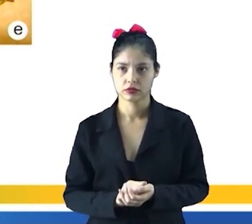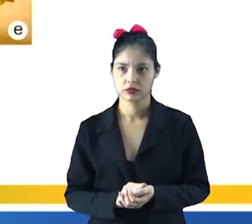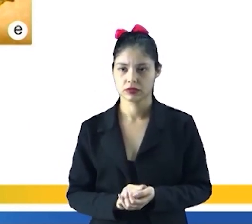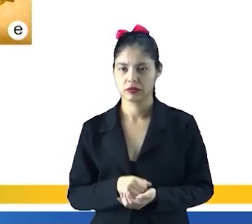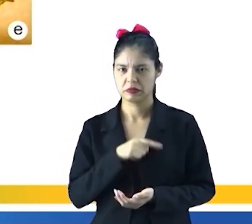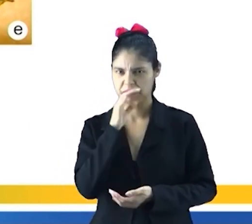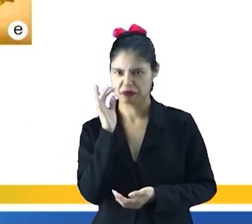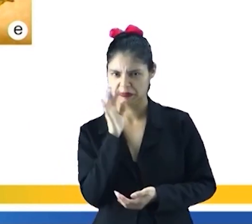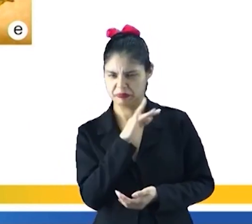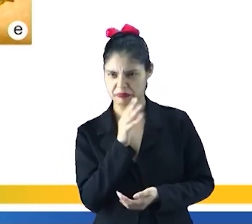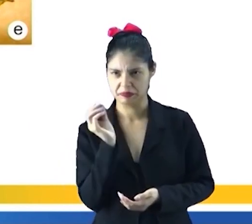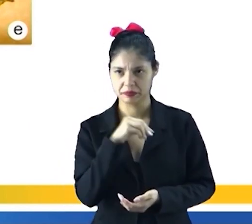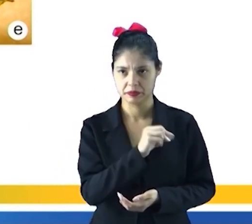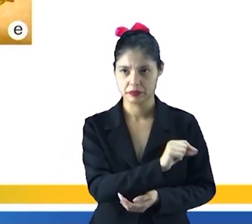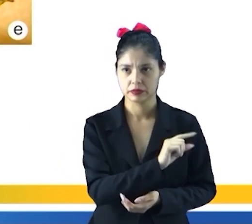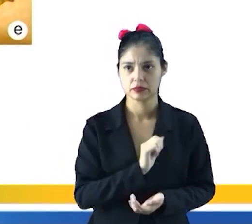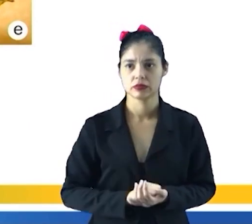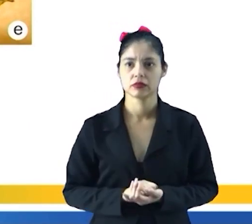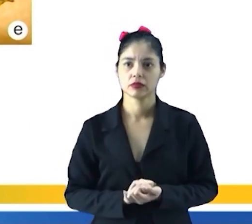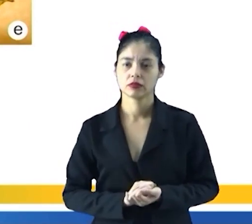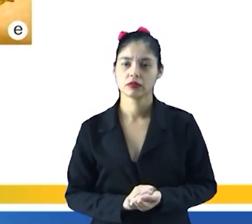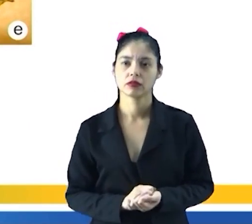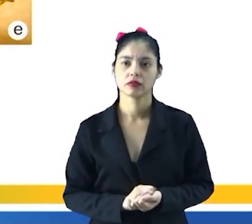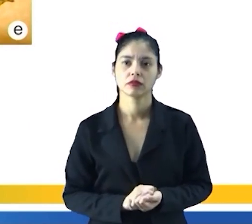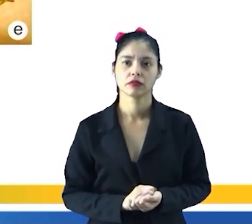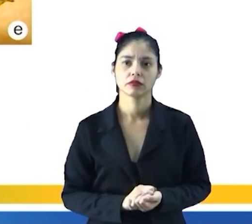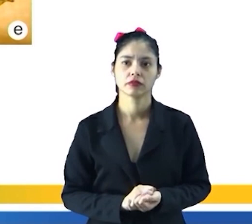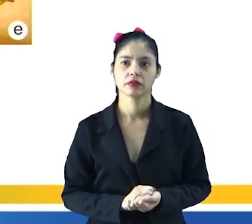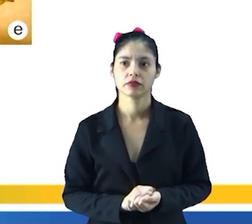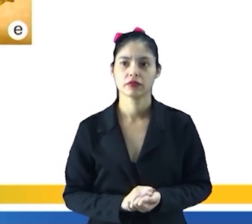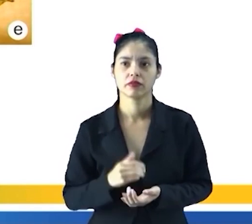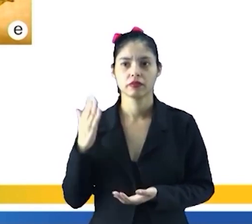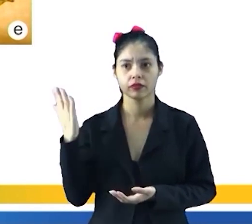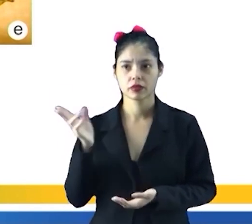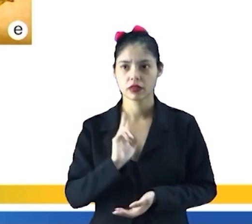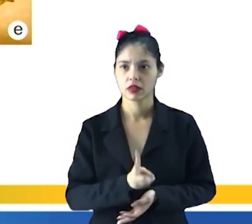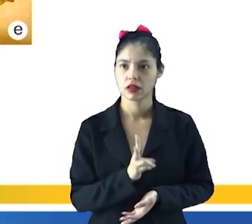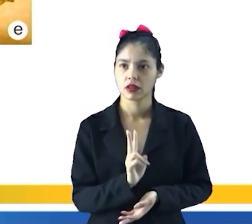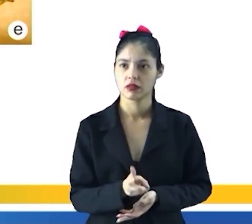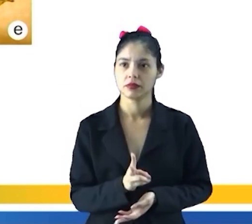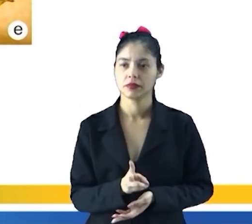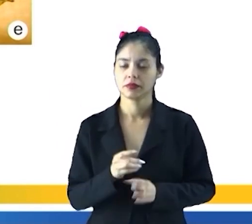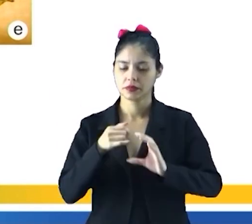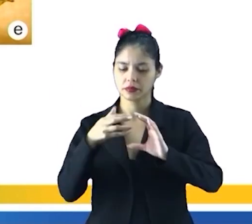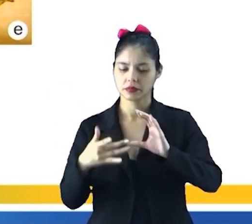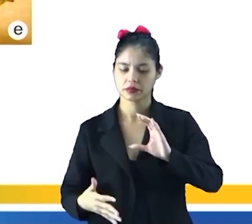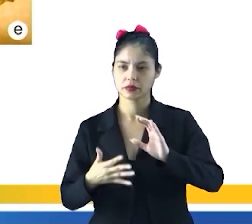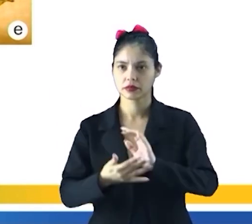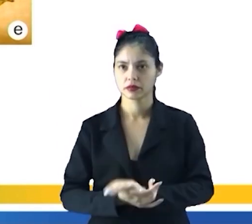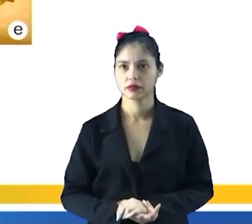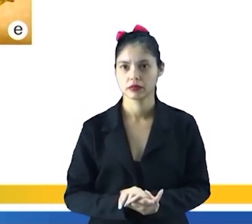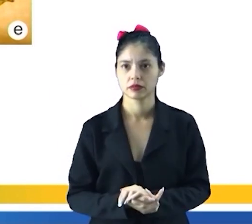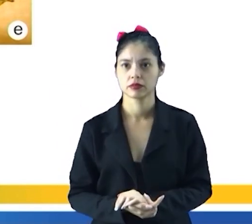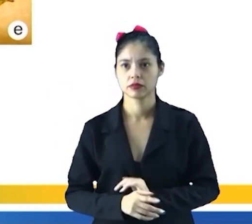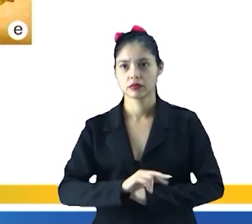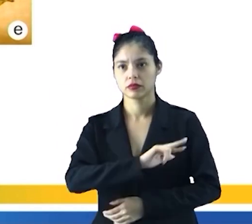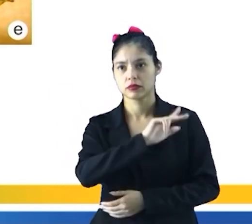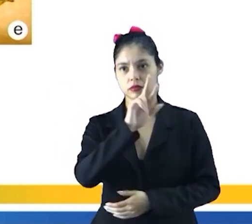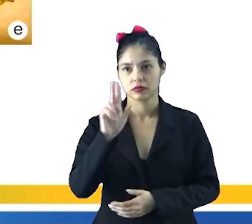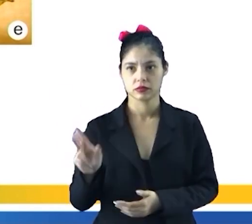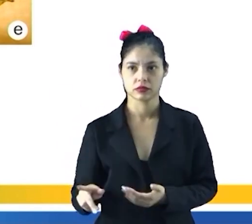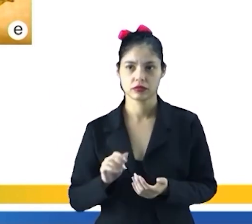aí, o fedorentozinho, né? E aí vamos pensar que eu tenho essas mesmas espécies em todos os locais do